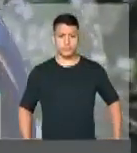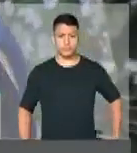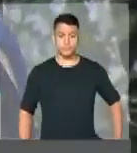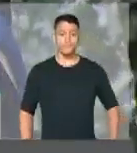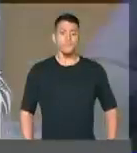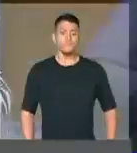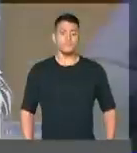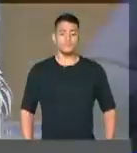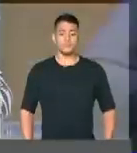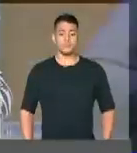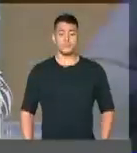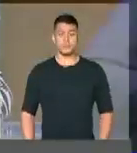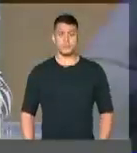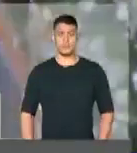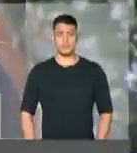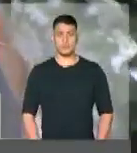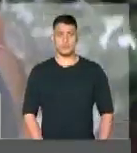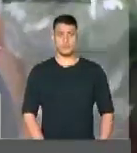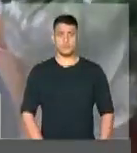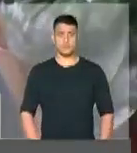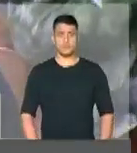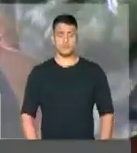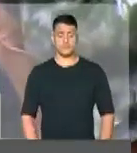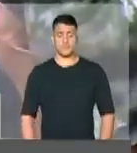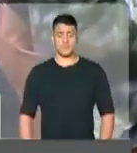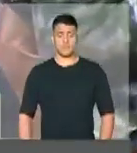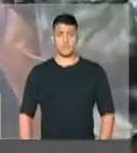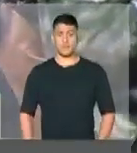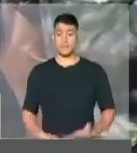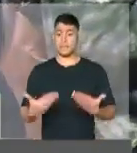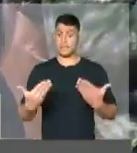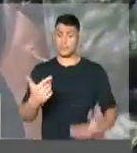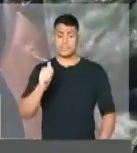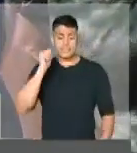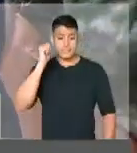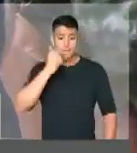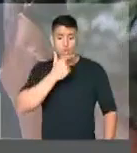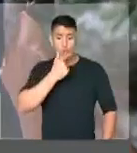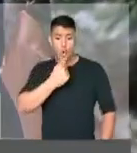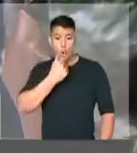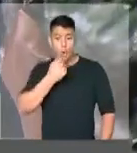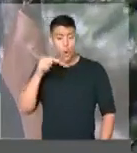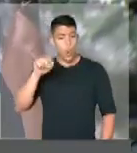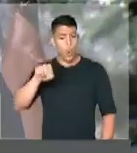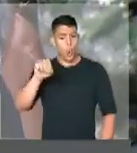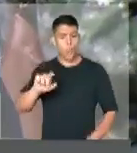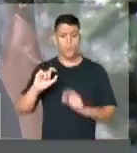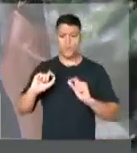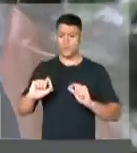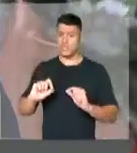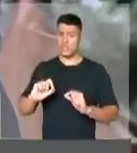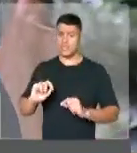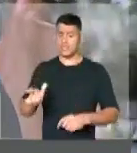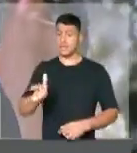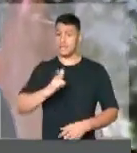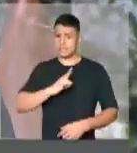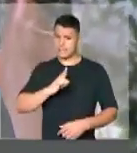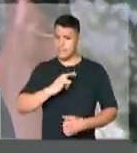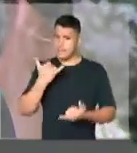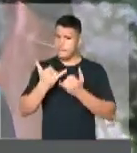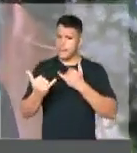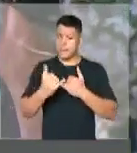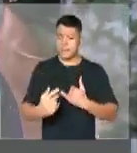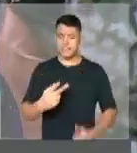Para concluir, deputado Freixo. Para concluir, presidenta, esse rapaz é um rapaz mimado, com fortes doses de